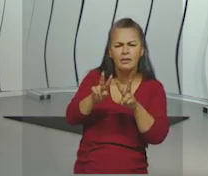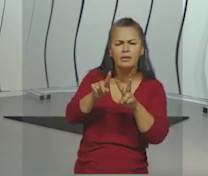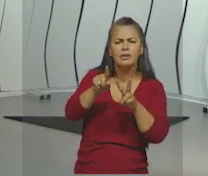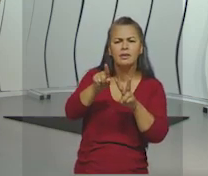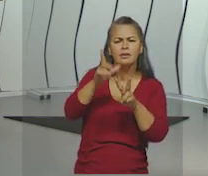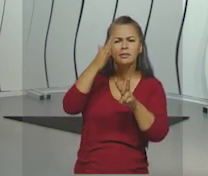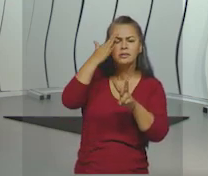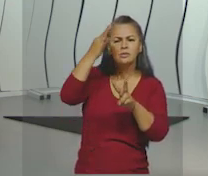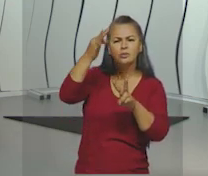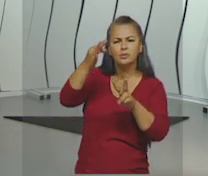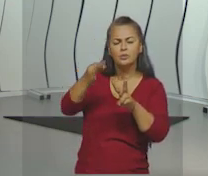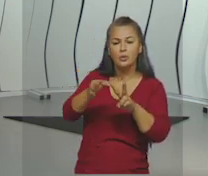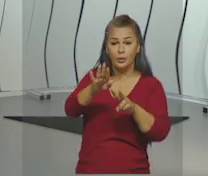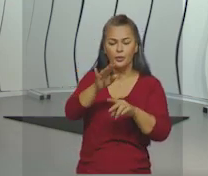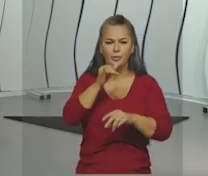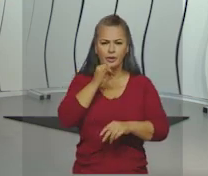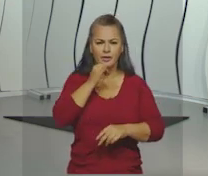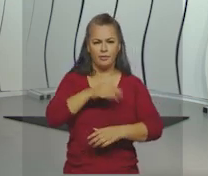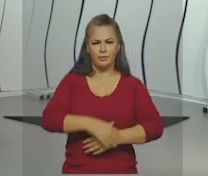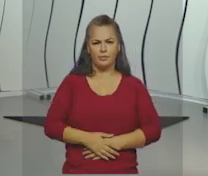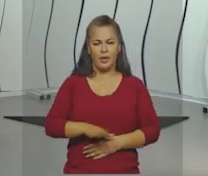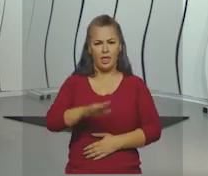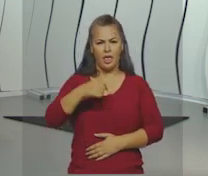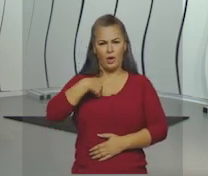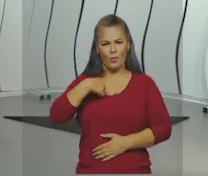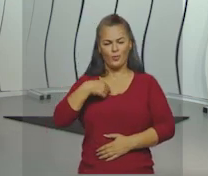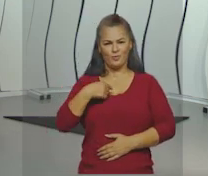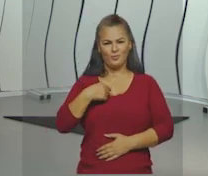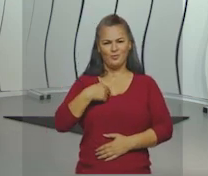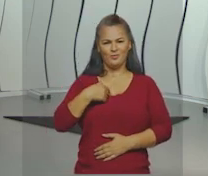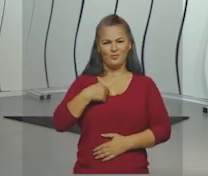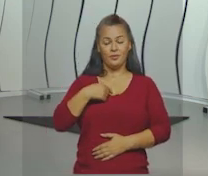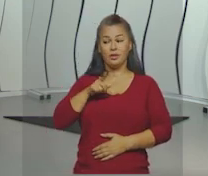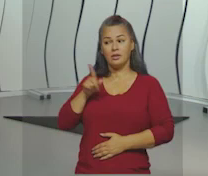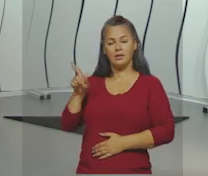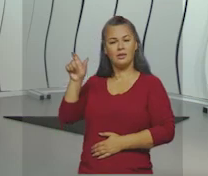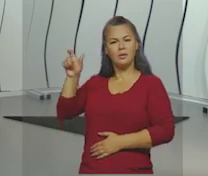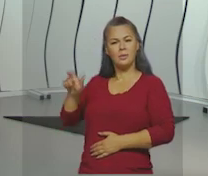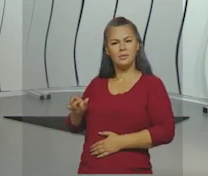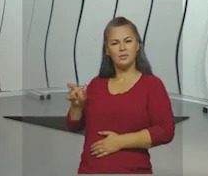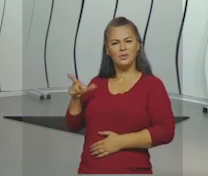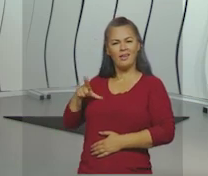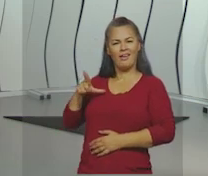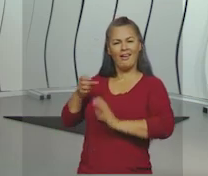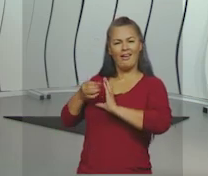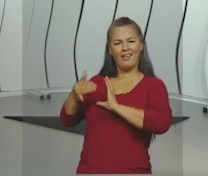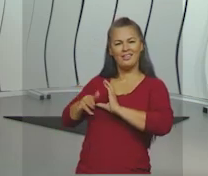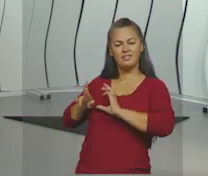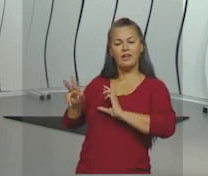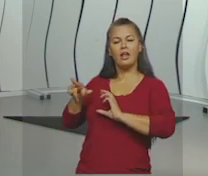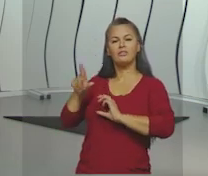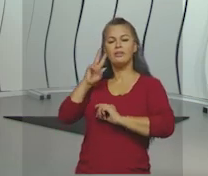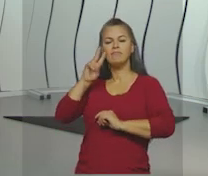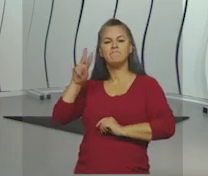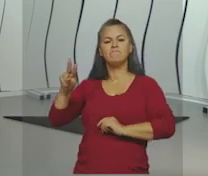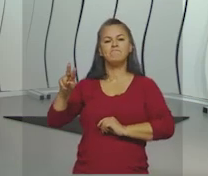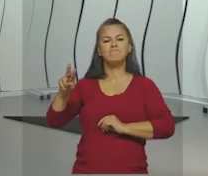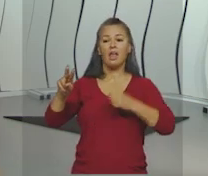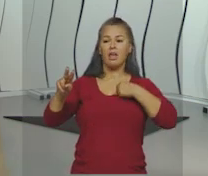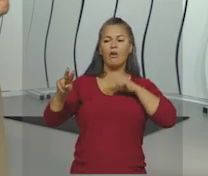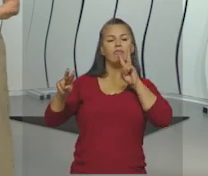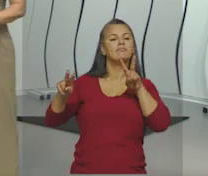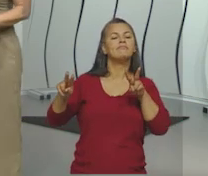de mundos. Se tiver eu e um gêmeo do meu lado, nós dois não temos a mesma leitura de mundo, tá? Então isso é